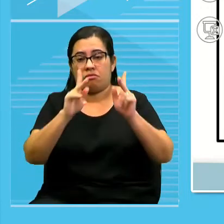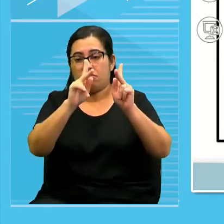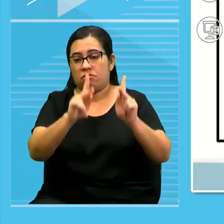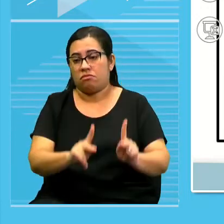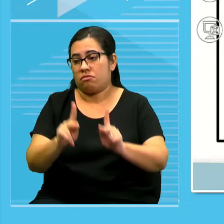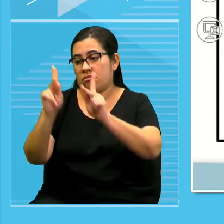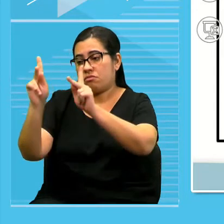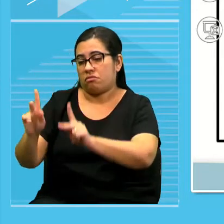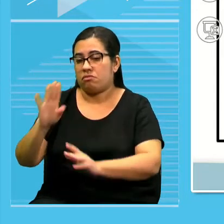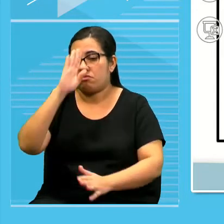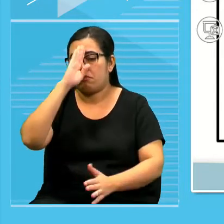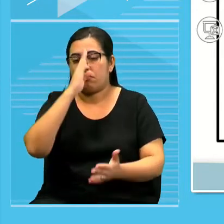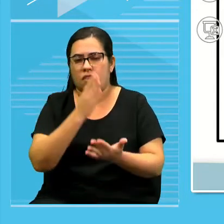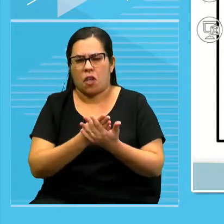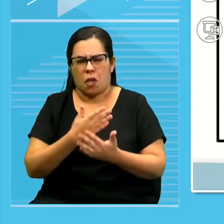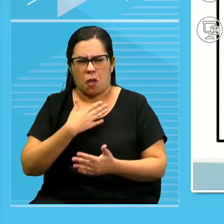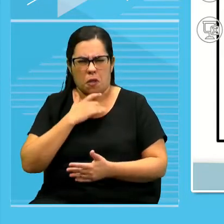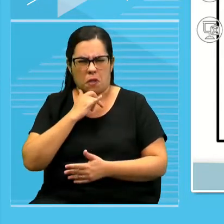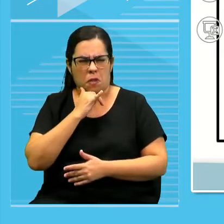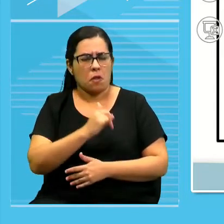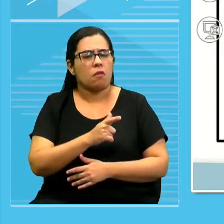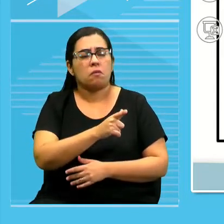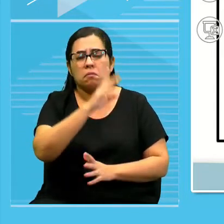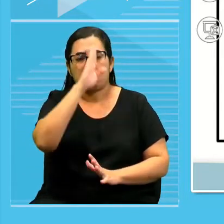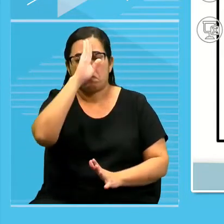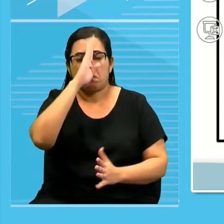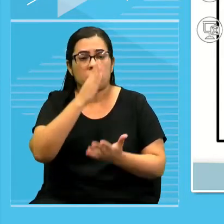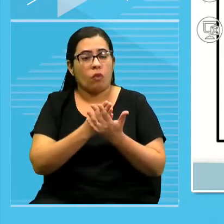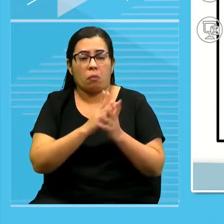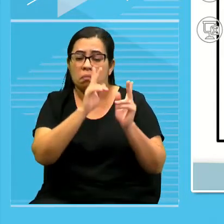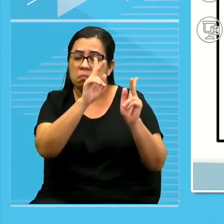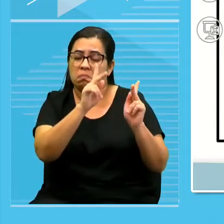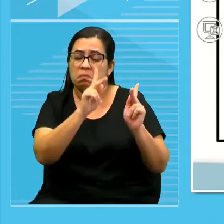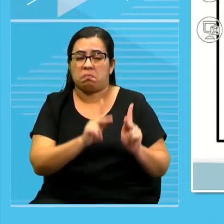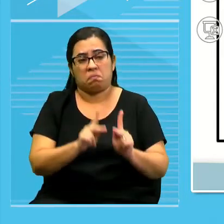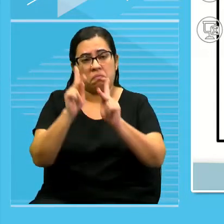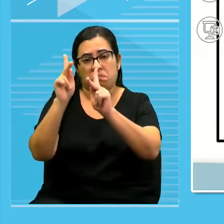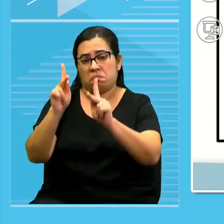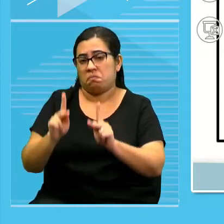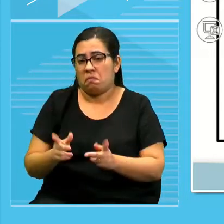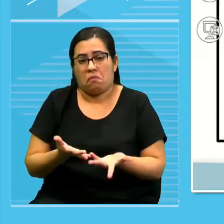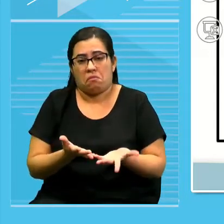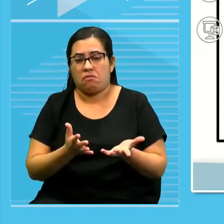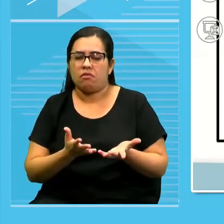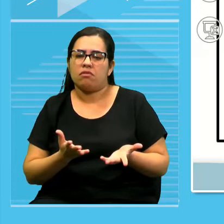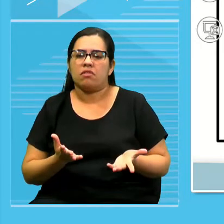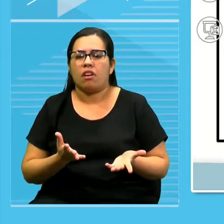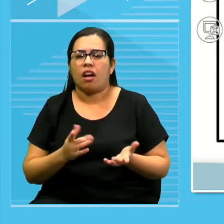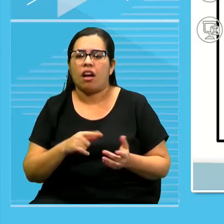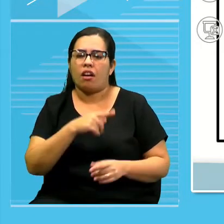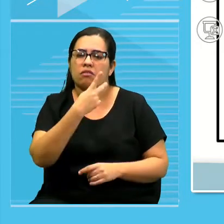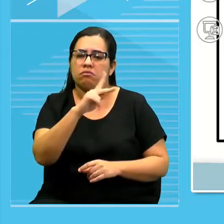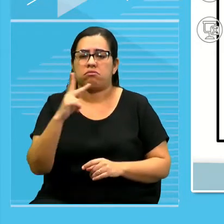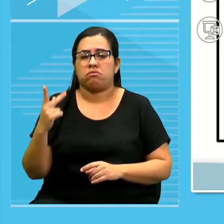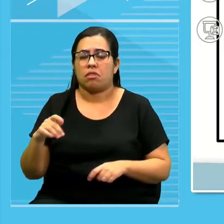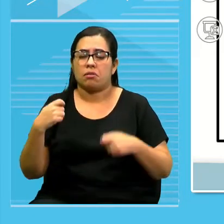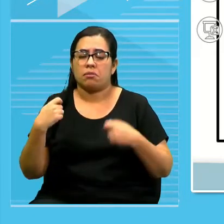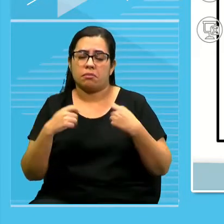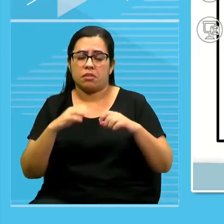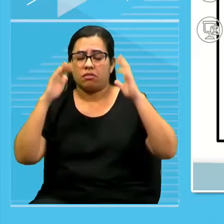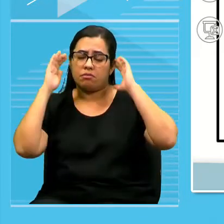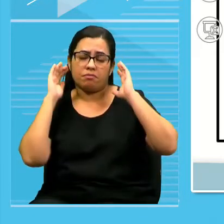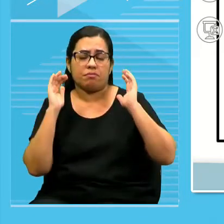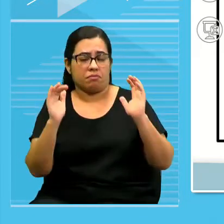em que que o outro deve acreditar cada um acredita no que quer no que faz sentido para sua vida é uma questão de respeito